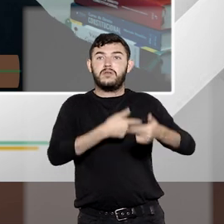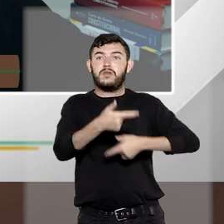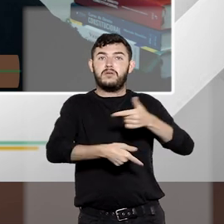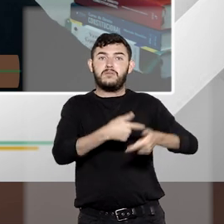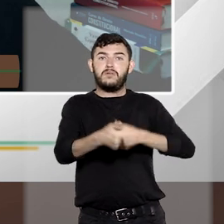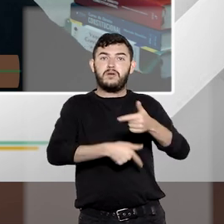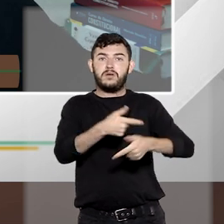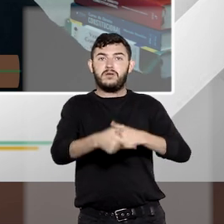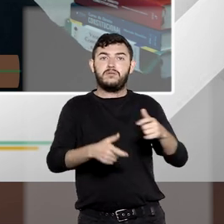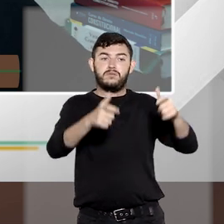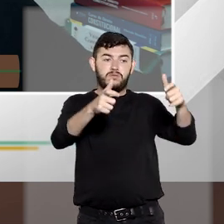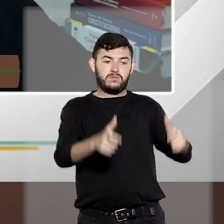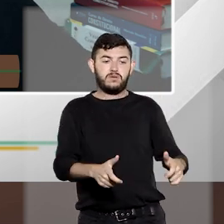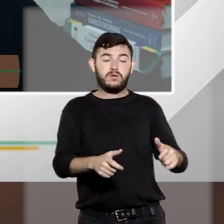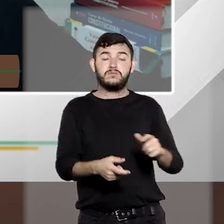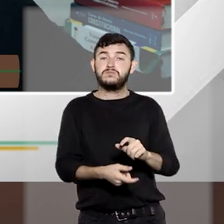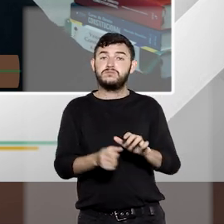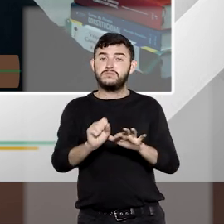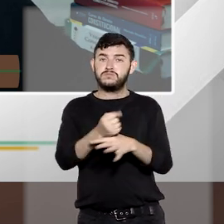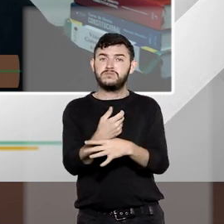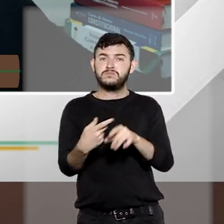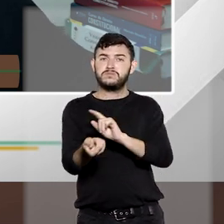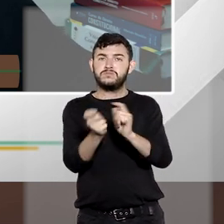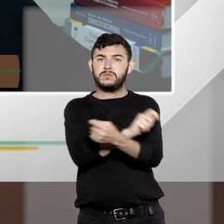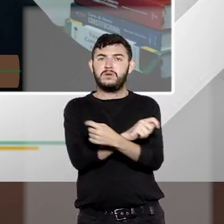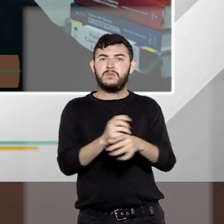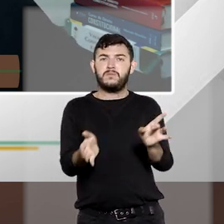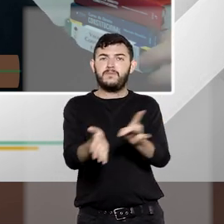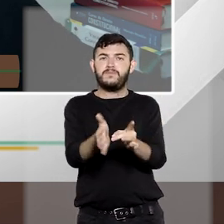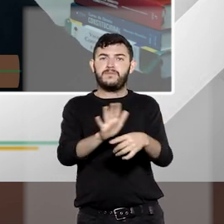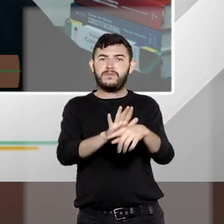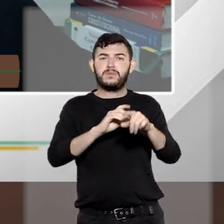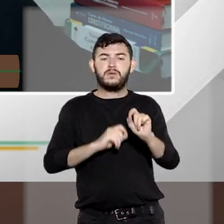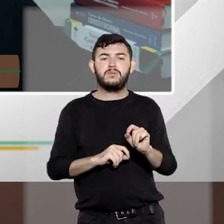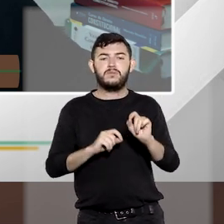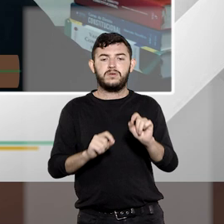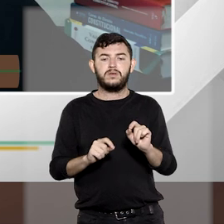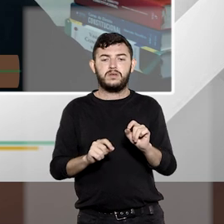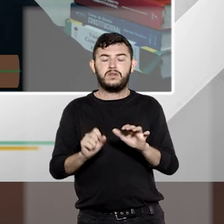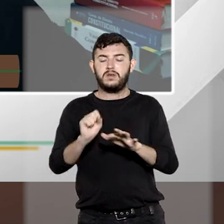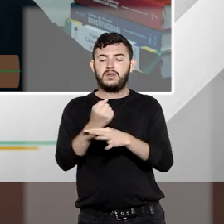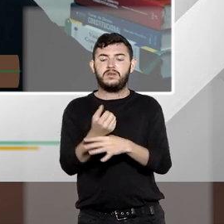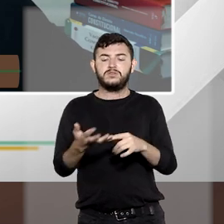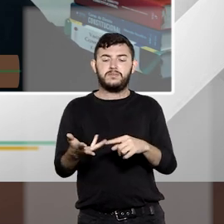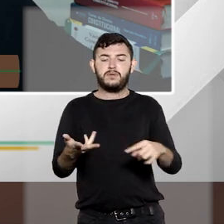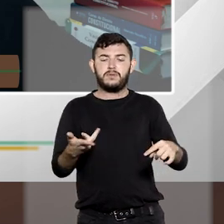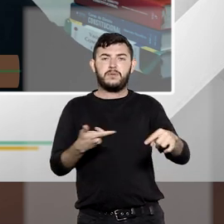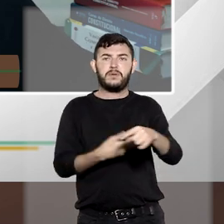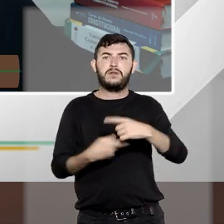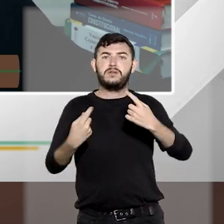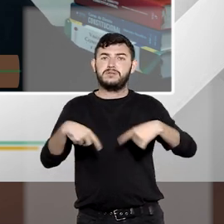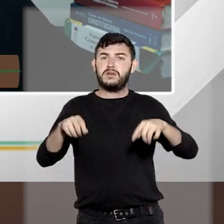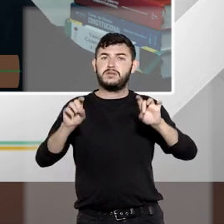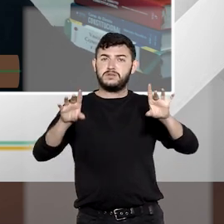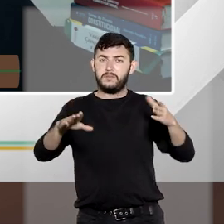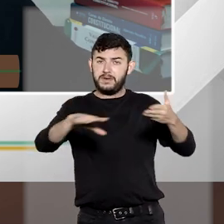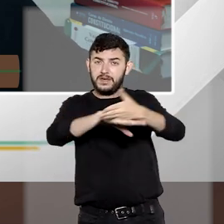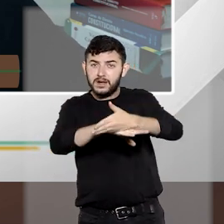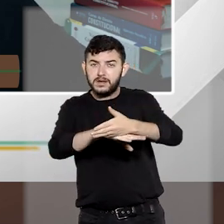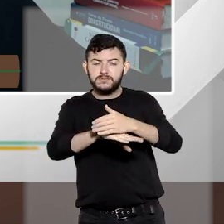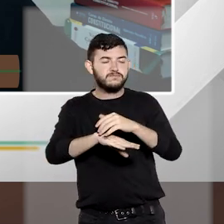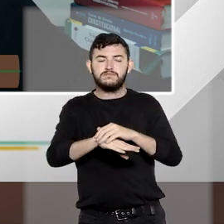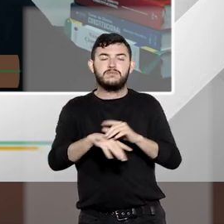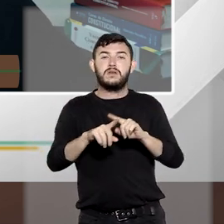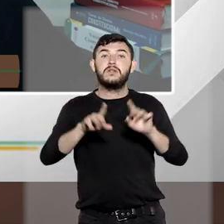né, até a garantia ali de adaptações razoáveis, né, a garantia de medidas que forem necessárias, não apenas digo para o ingresso, mas para a